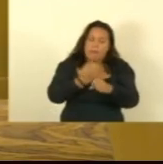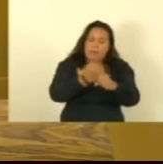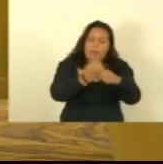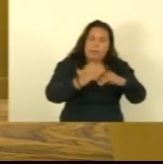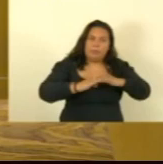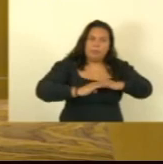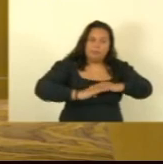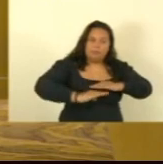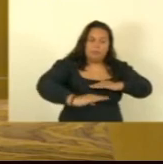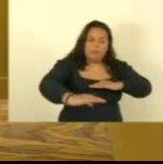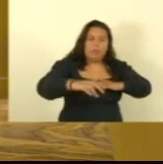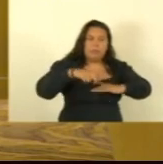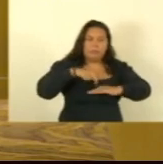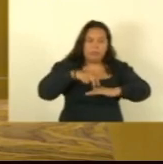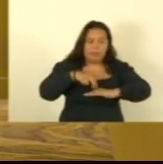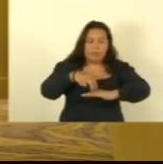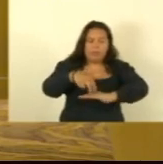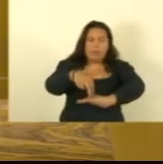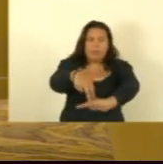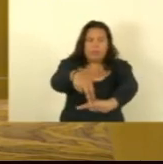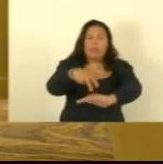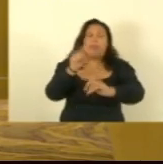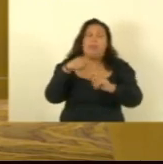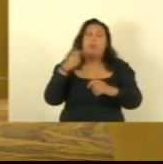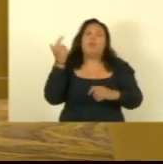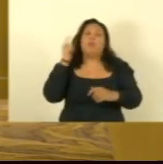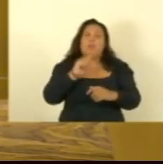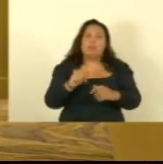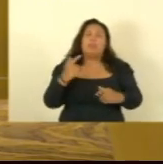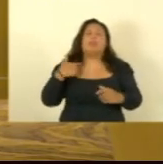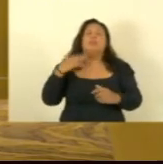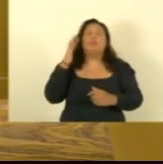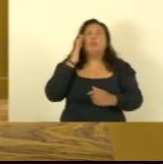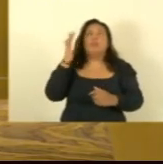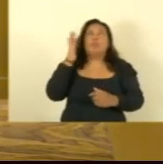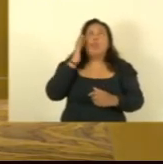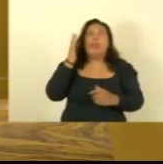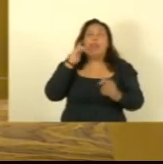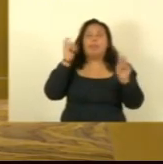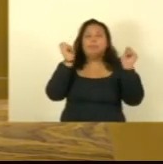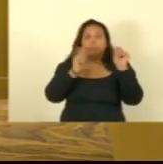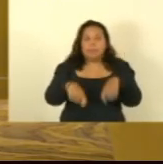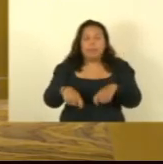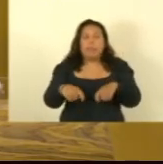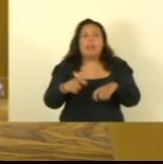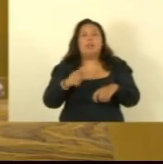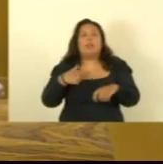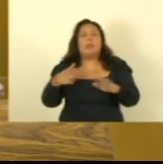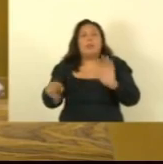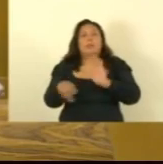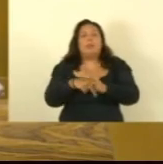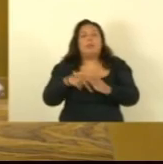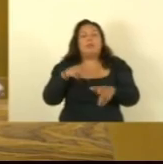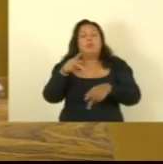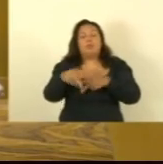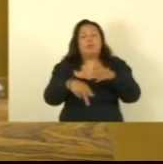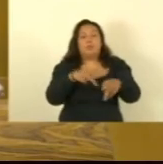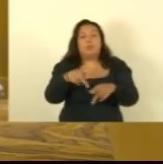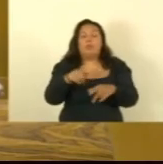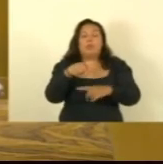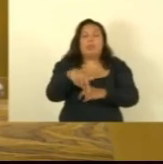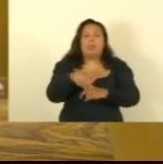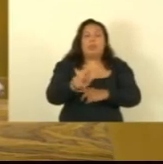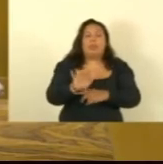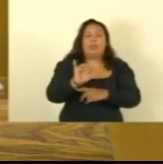que eu consegui para garantir a execução do tão sonhado calçamento do povo quilombola,